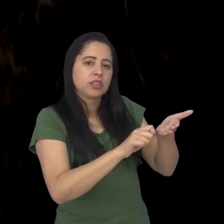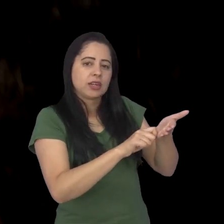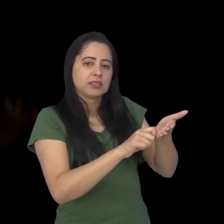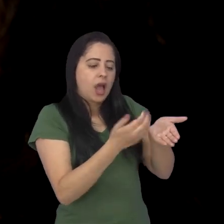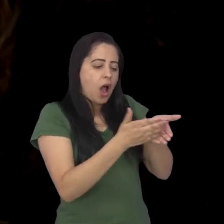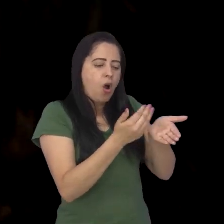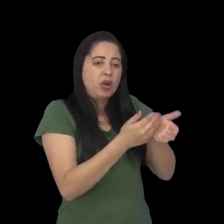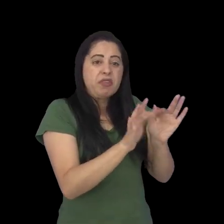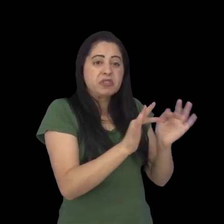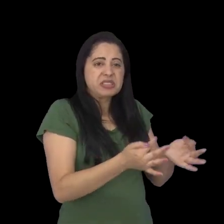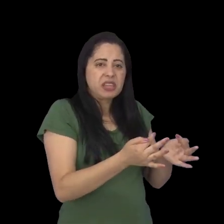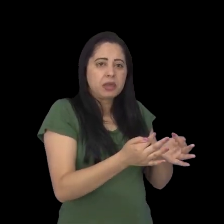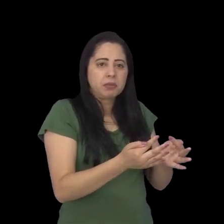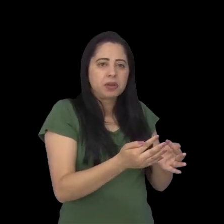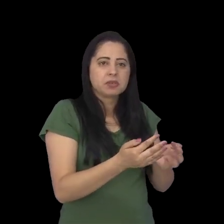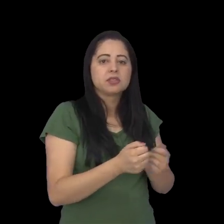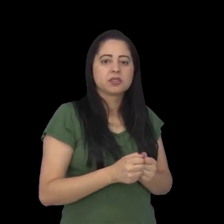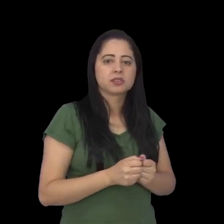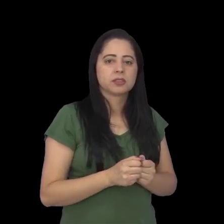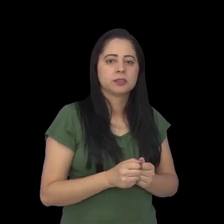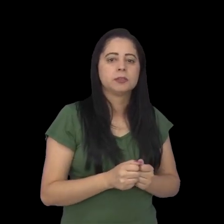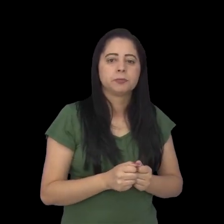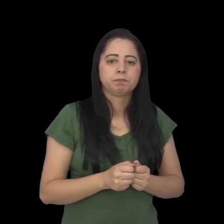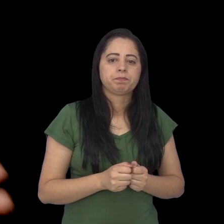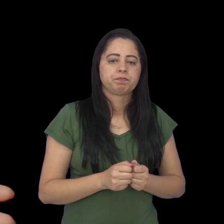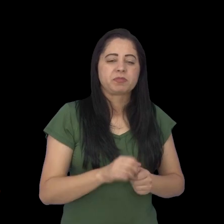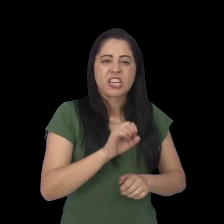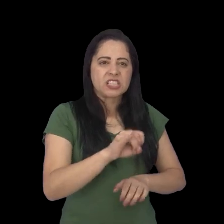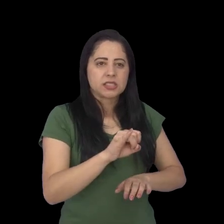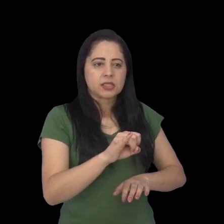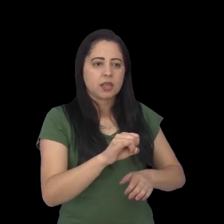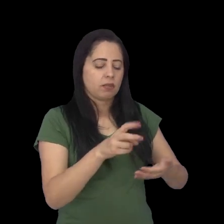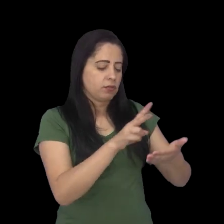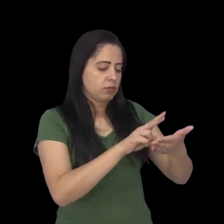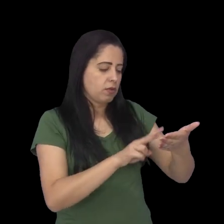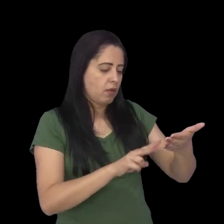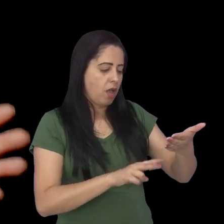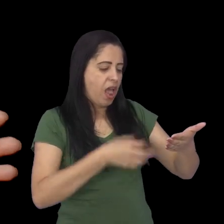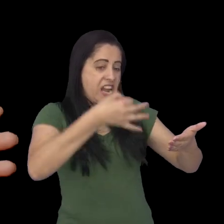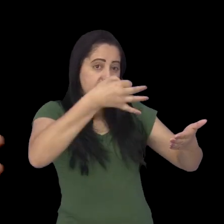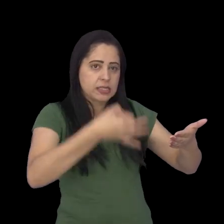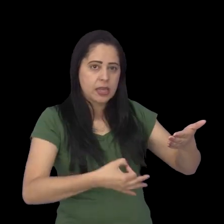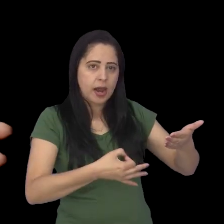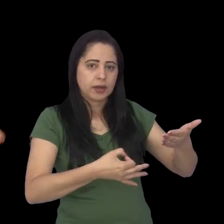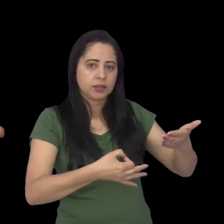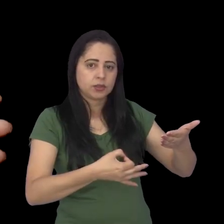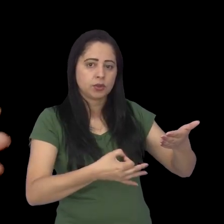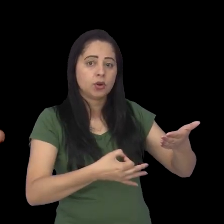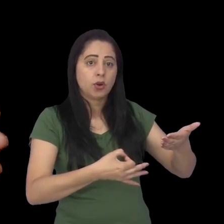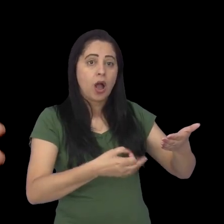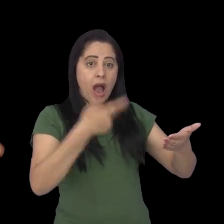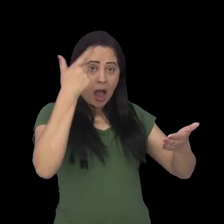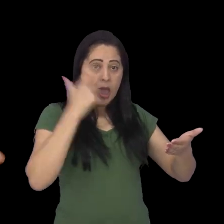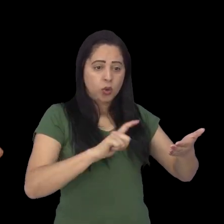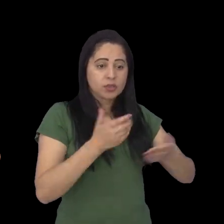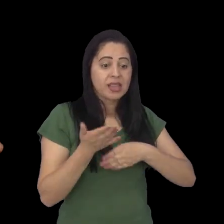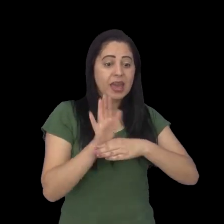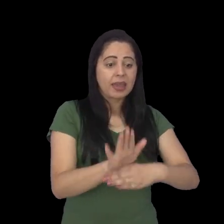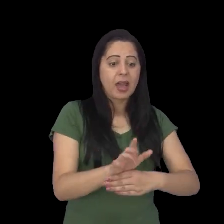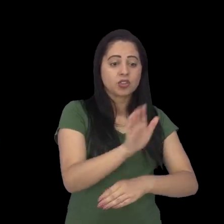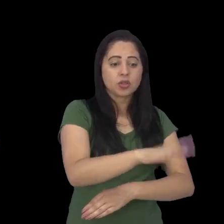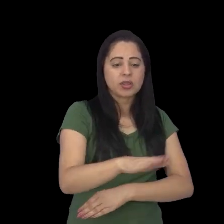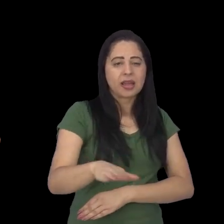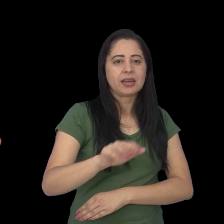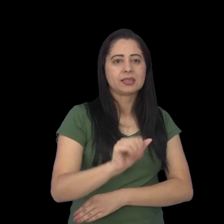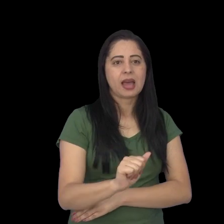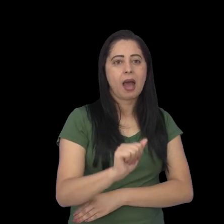uma historinha, inventava alguma coisa. E é um livrinho que, se você for seguir